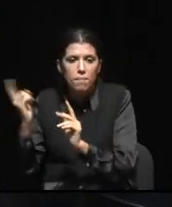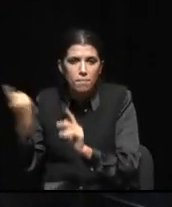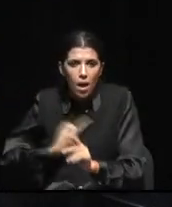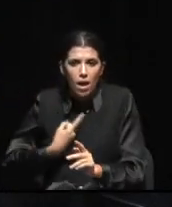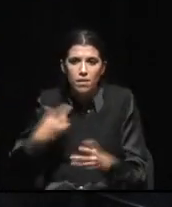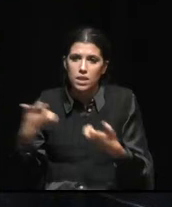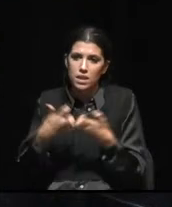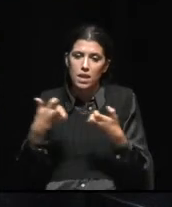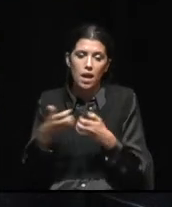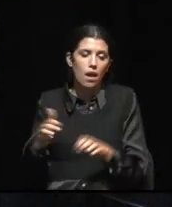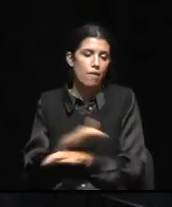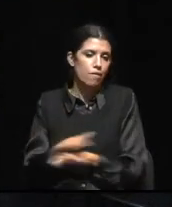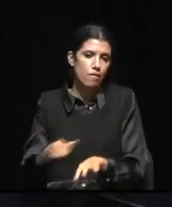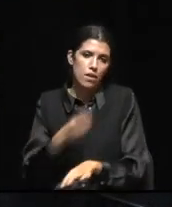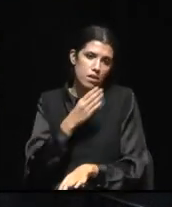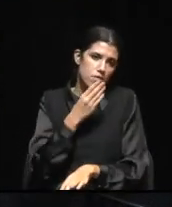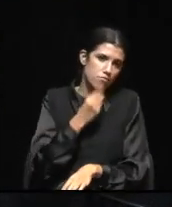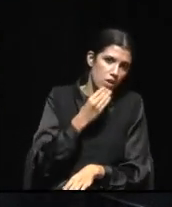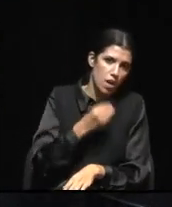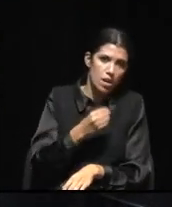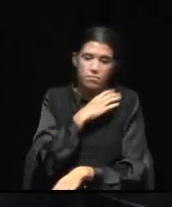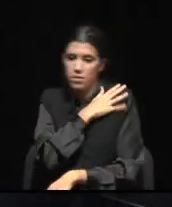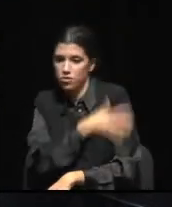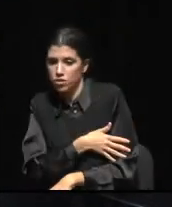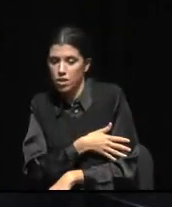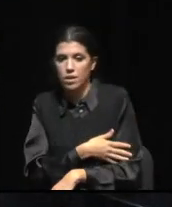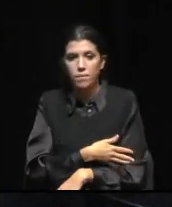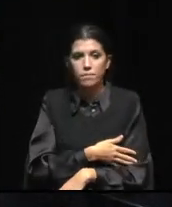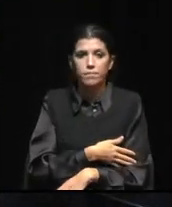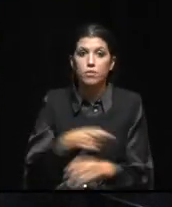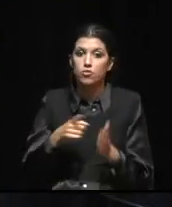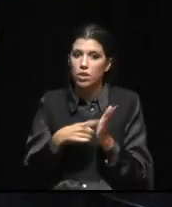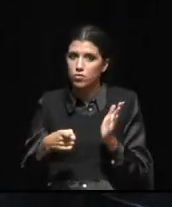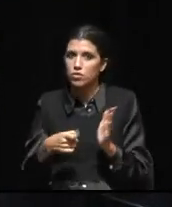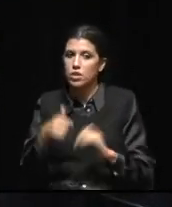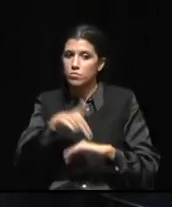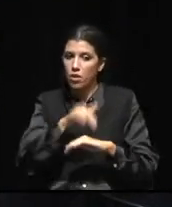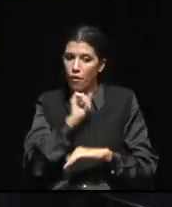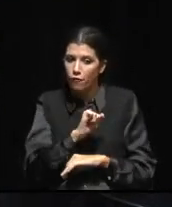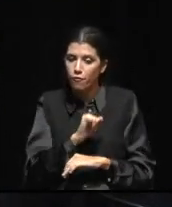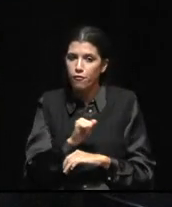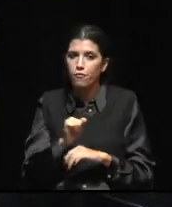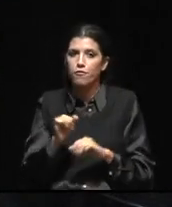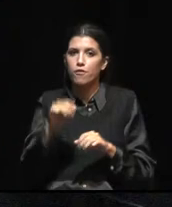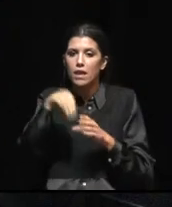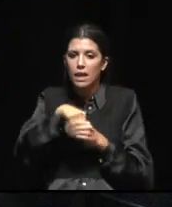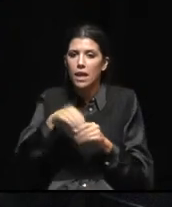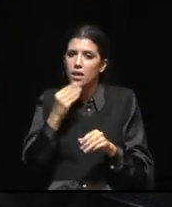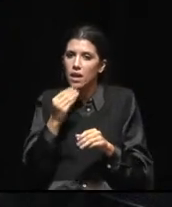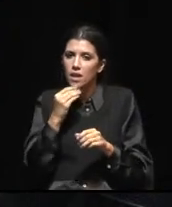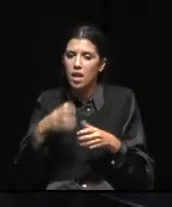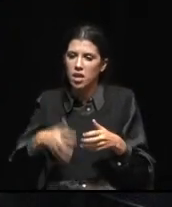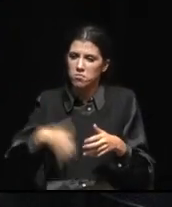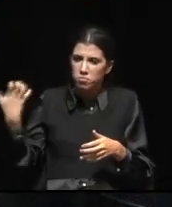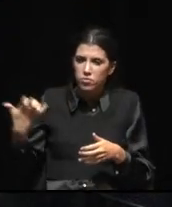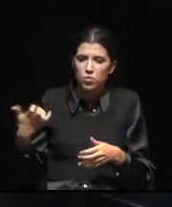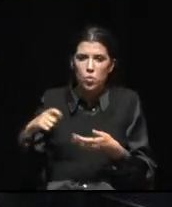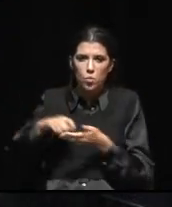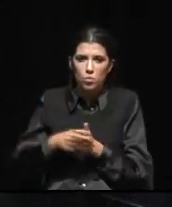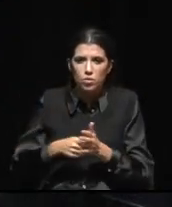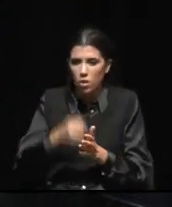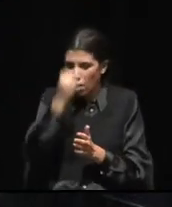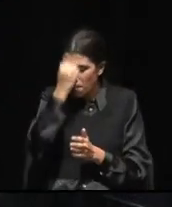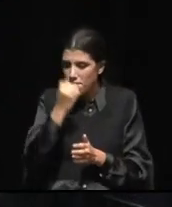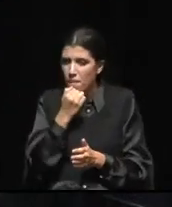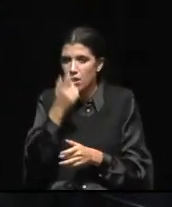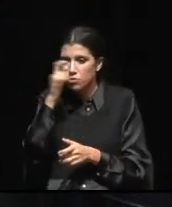o conflito Israel ou palestiniano evolução da posição dos Estados Unidos a contestação interna em Israel as pressões sobre o amas